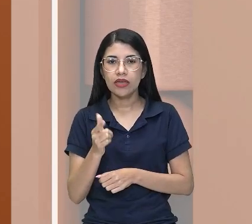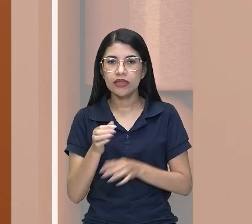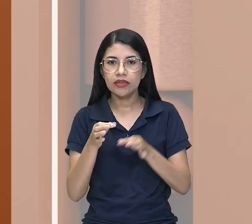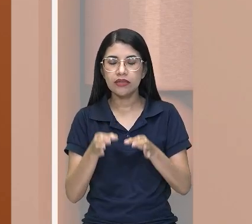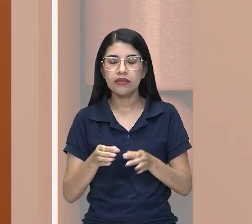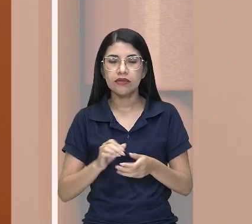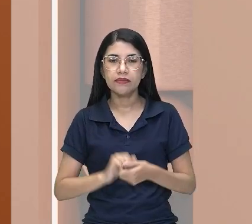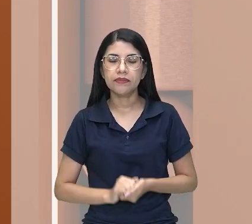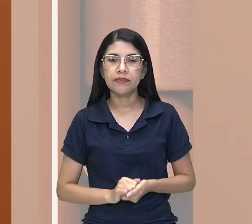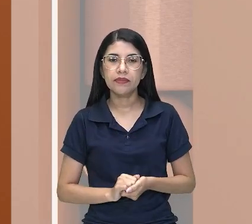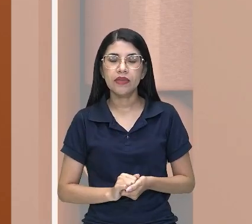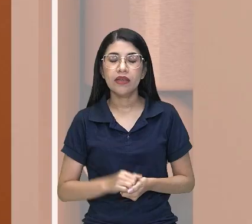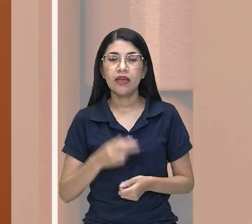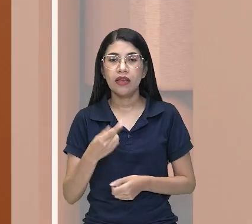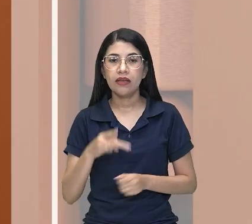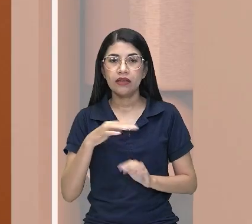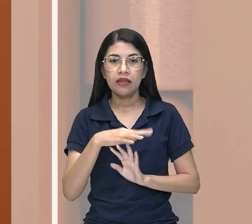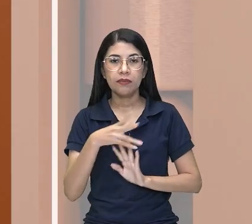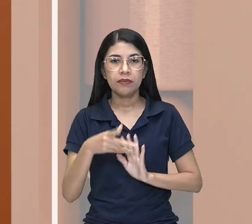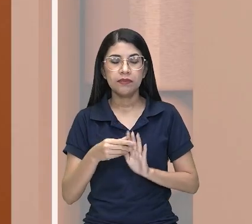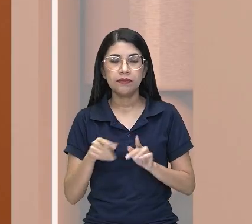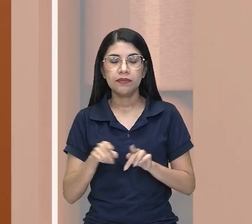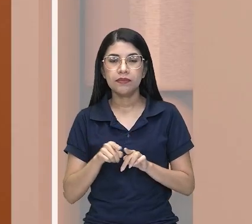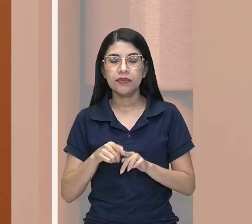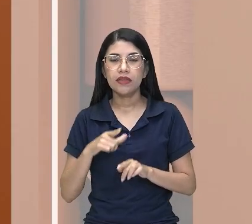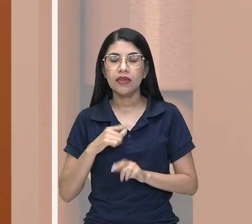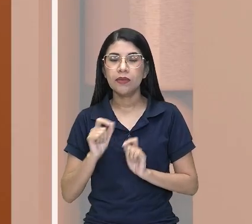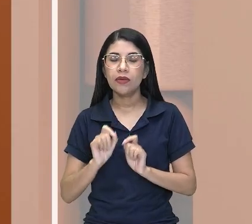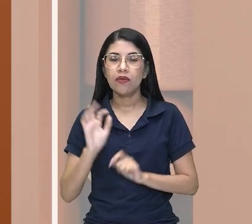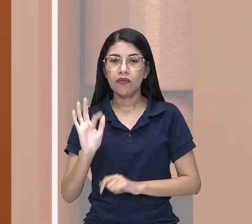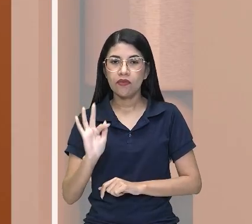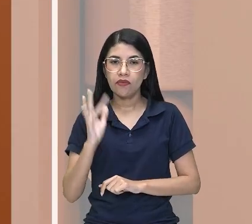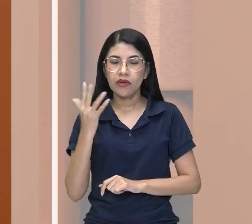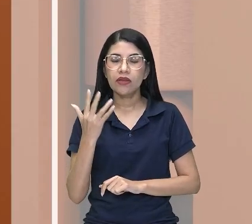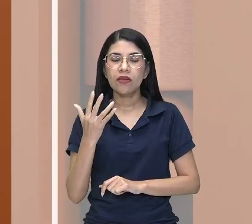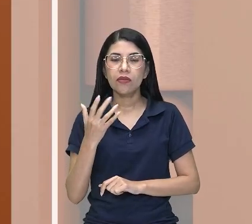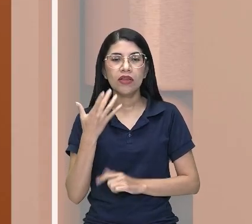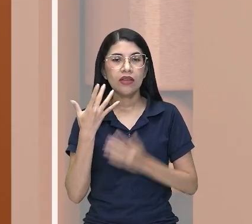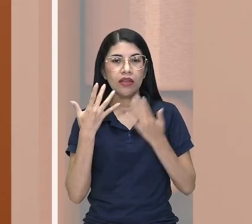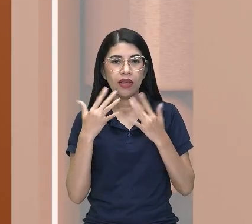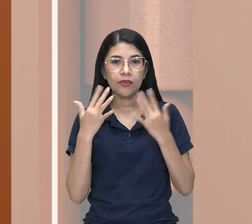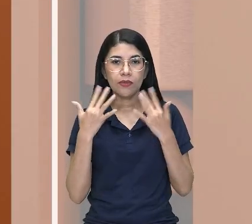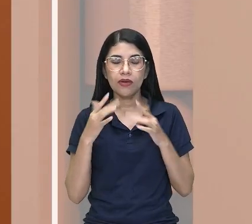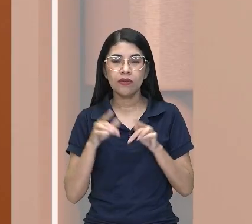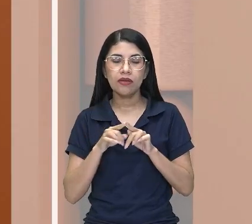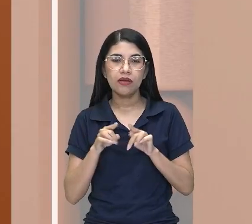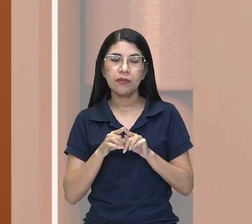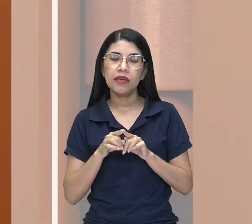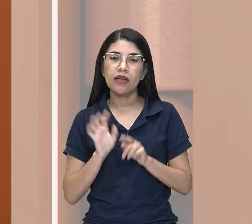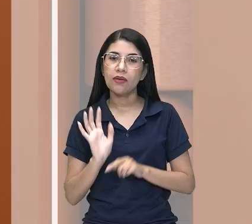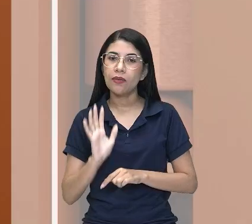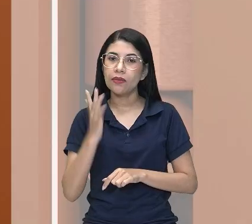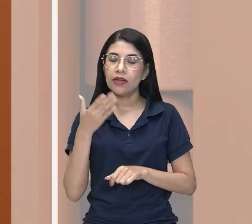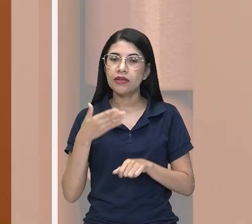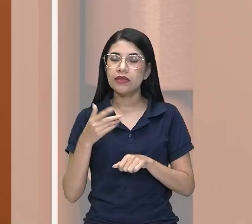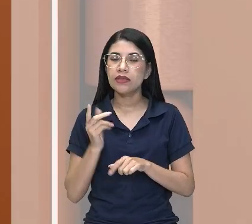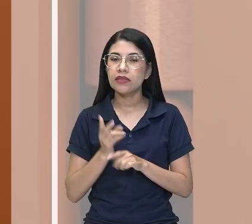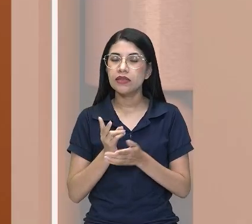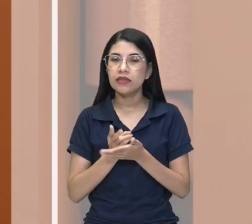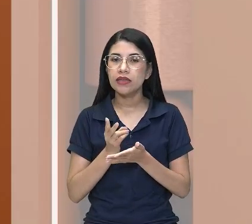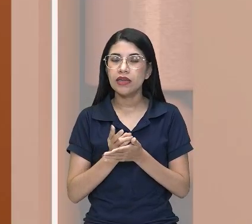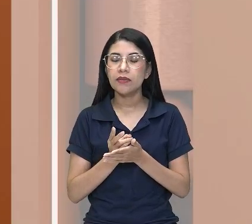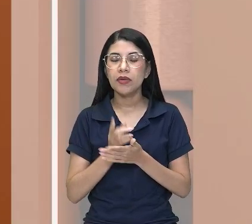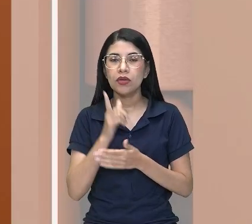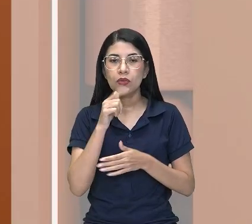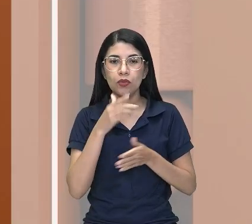gente, na Amazônia, nós temos um fenômeno natural muito frequente nas margens